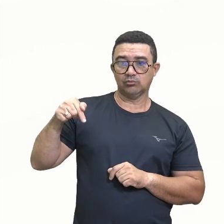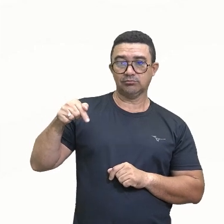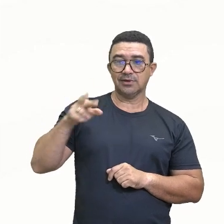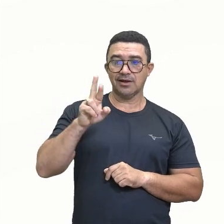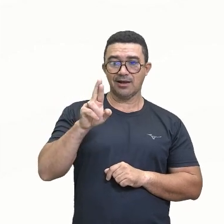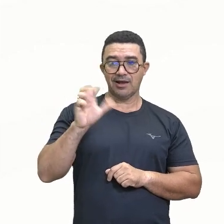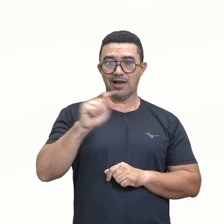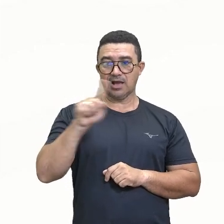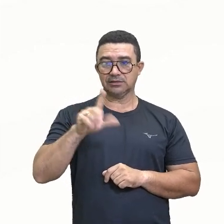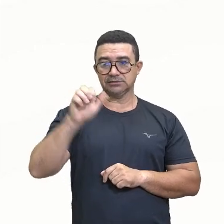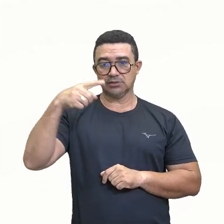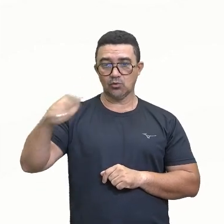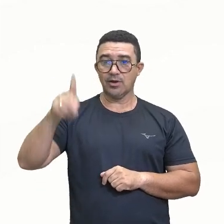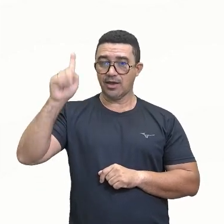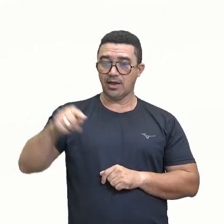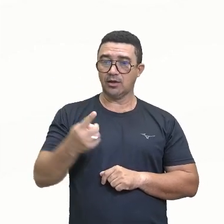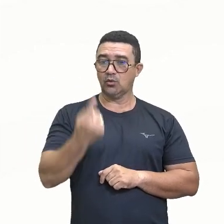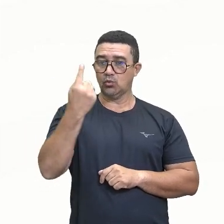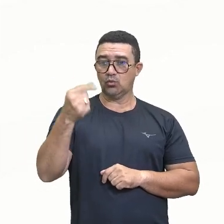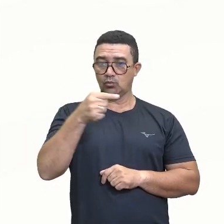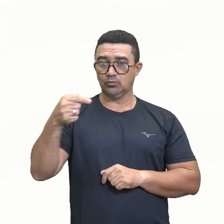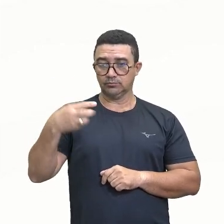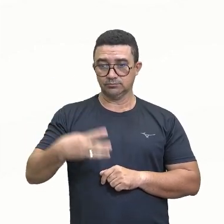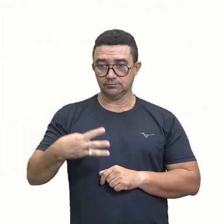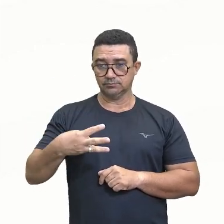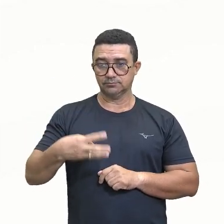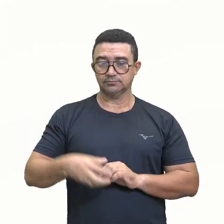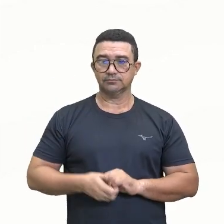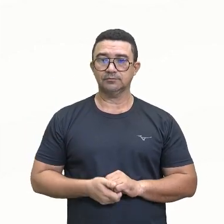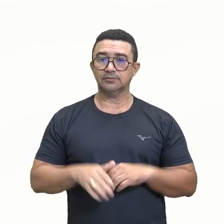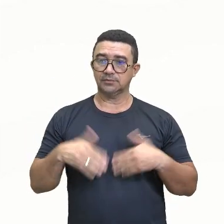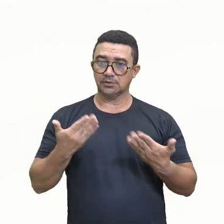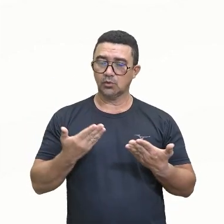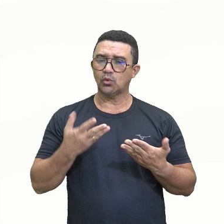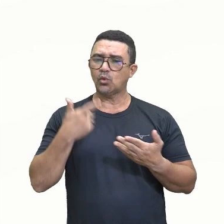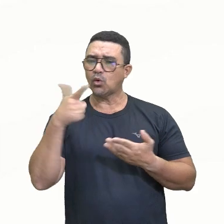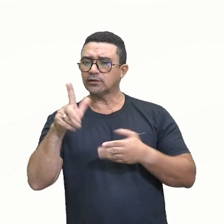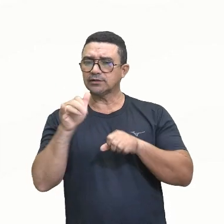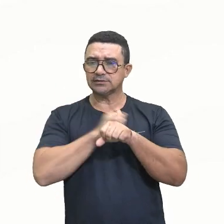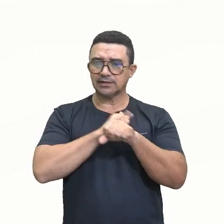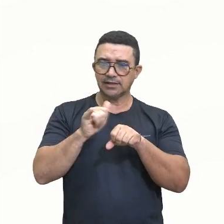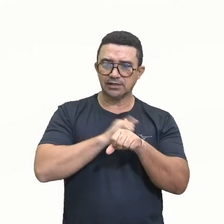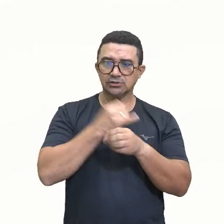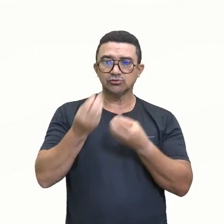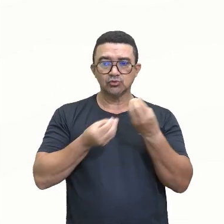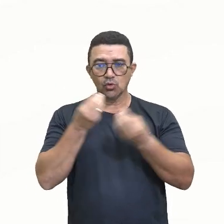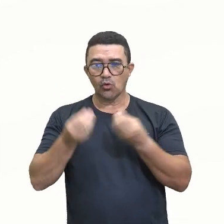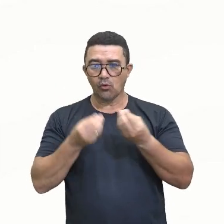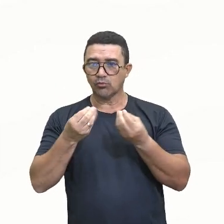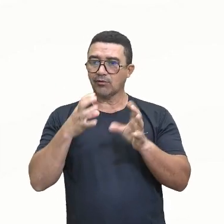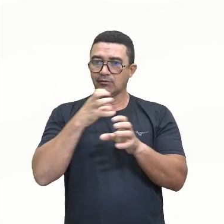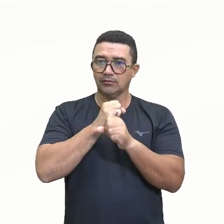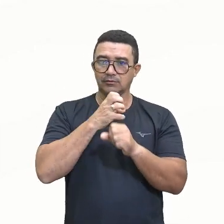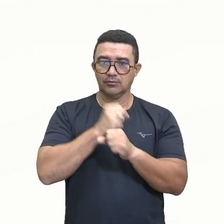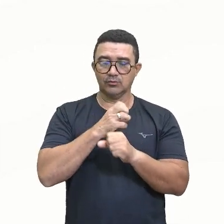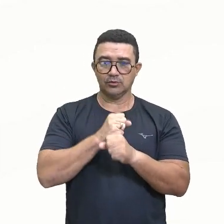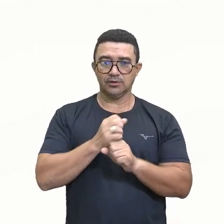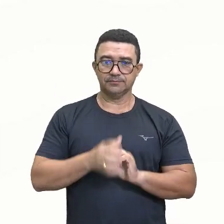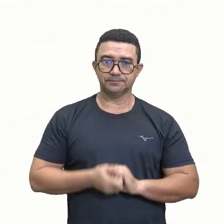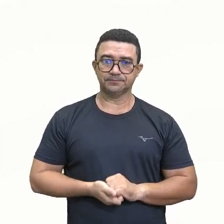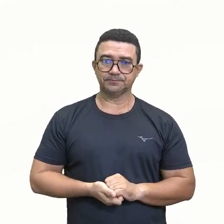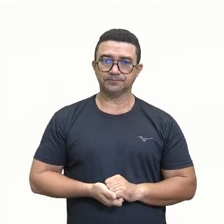gente faz, então? Nós vamos usar uma outra expressão. E isso acontece, mais uma vez,